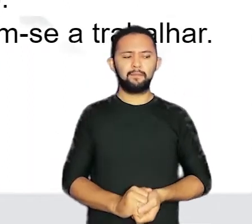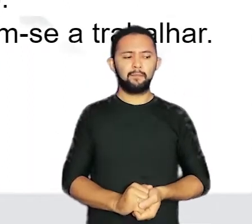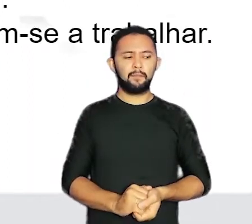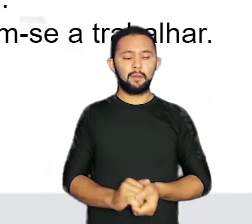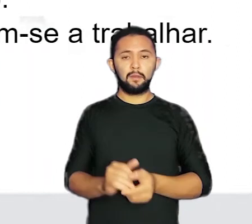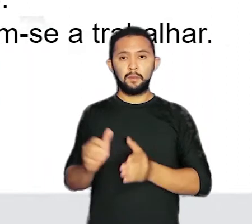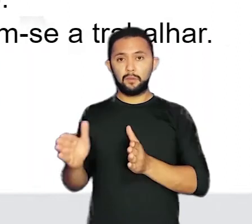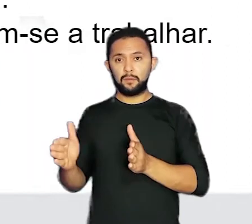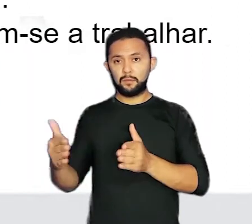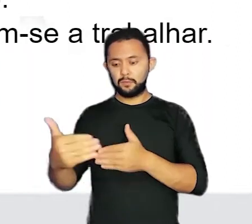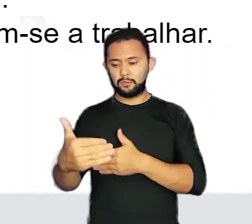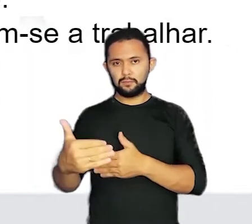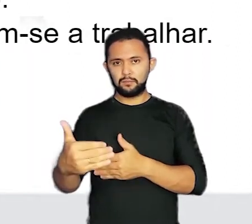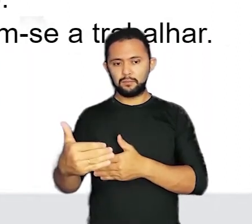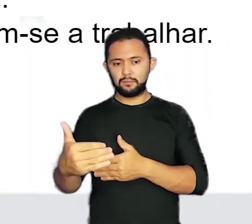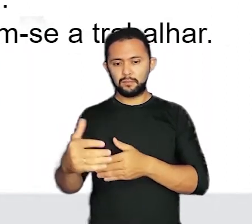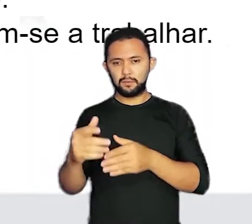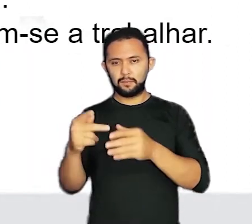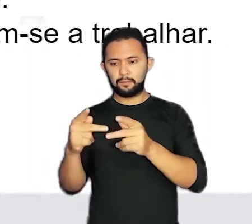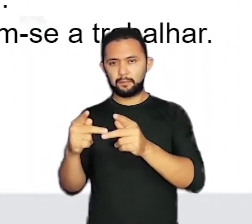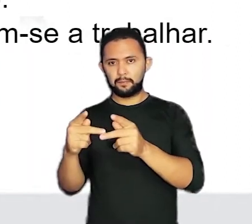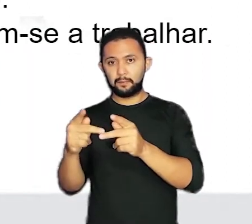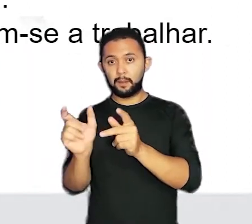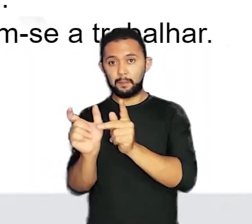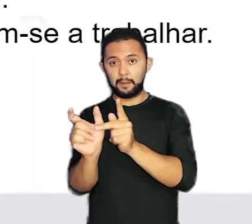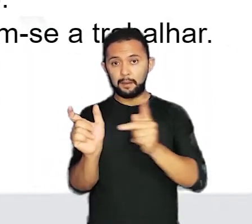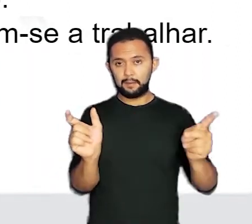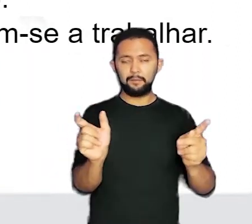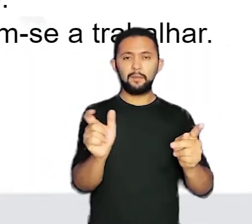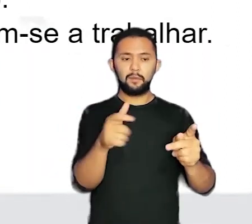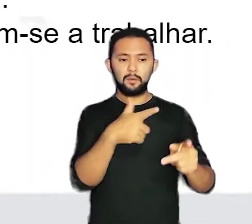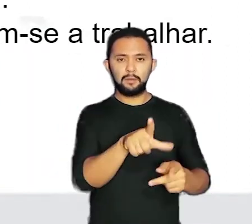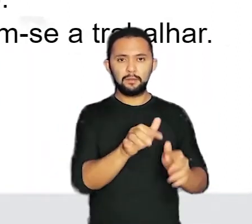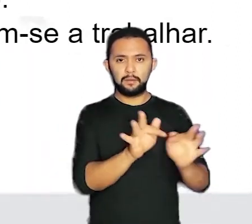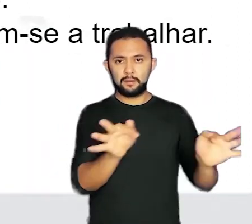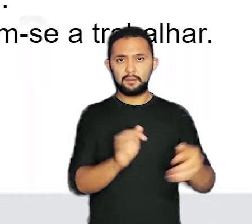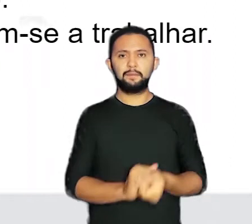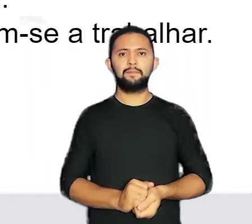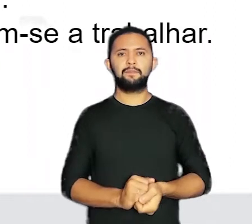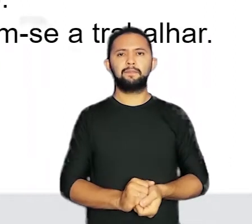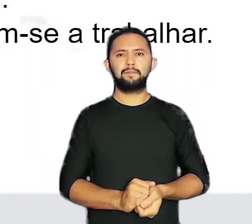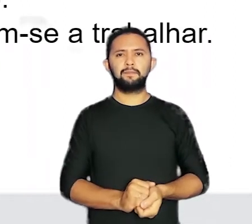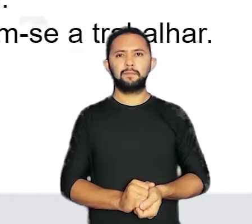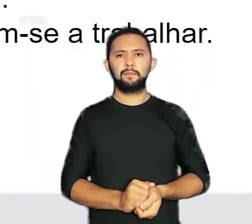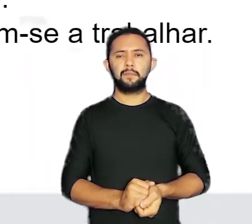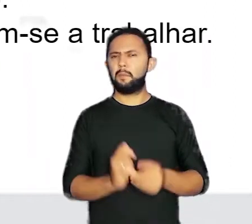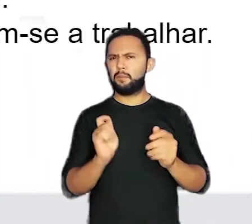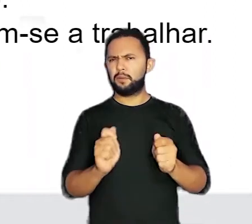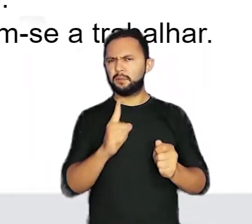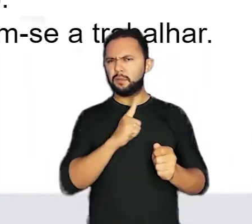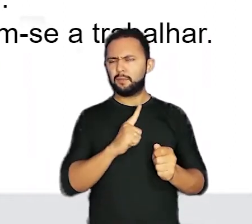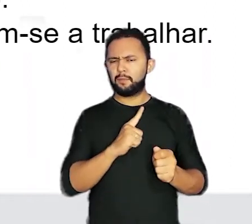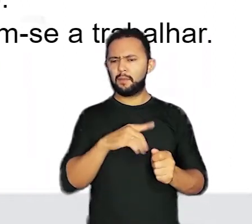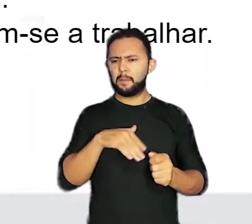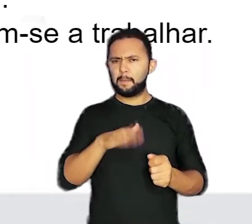de cinema e o núcleo do sujeito, a palavra sala, somente a palavra sala. Professor, e pode haver mais